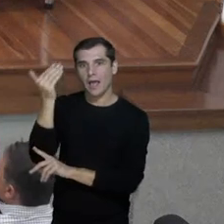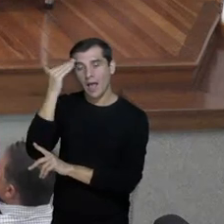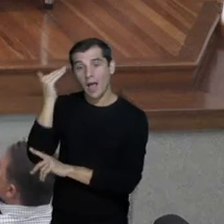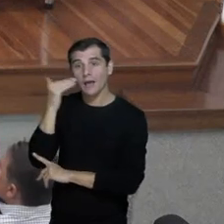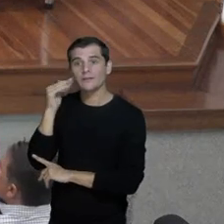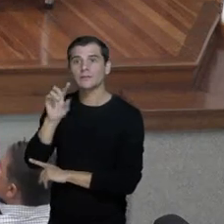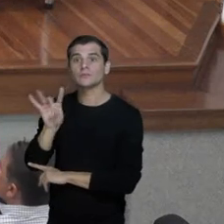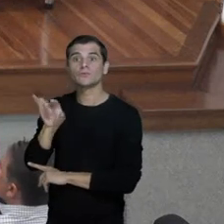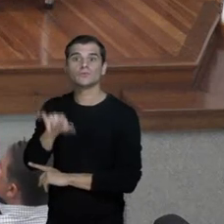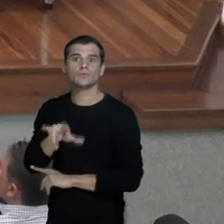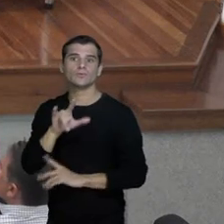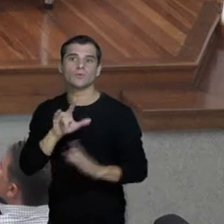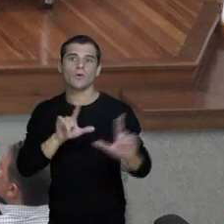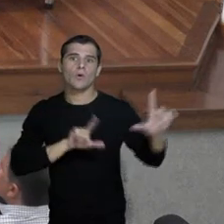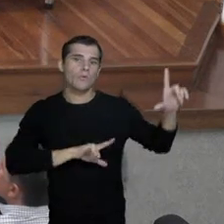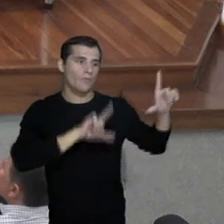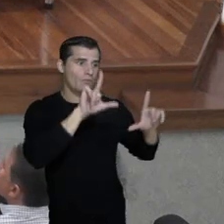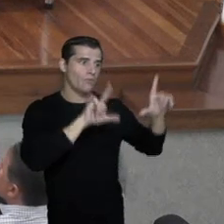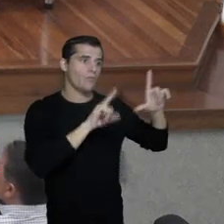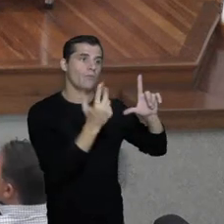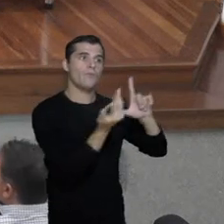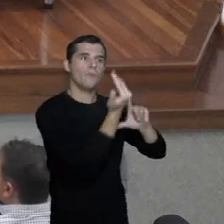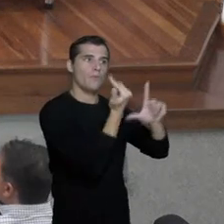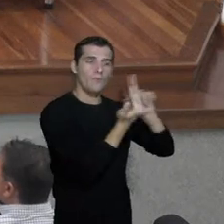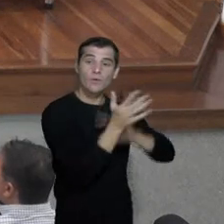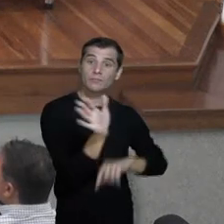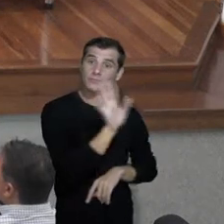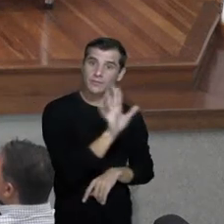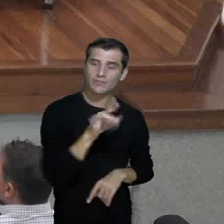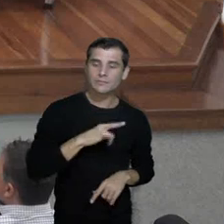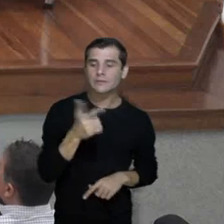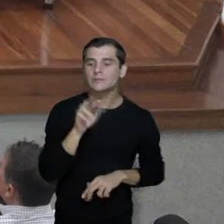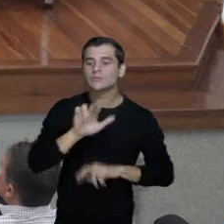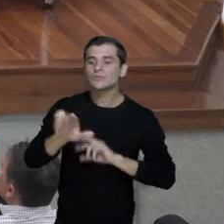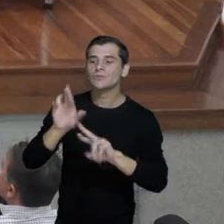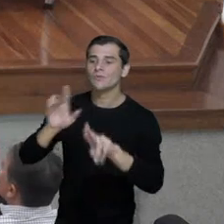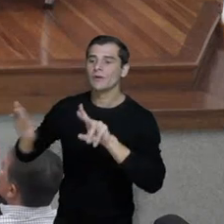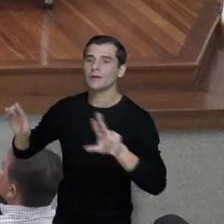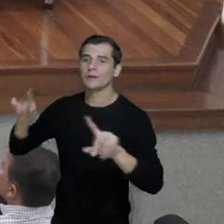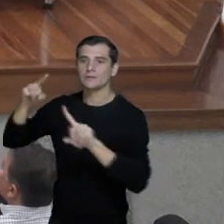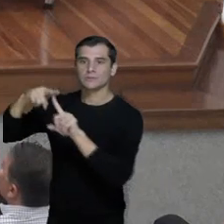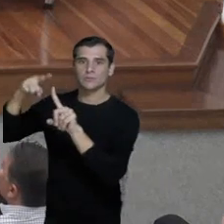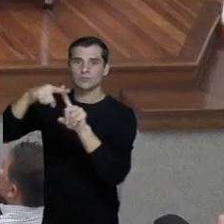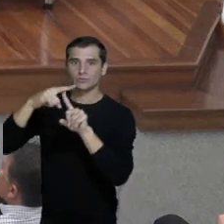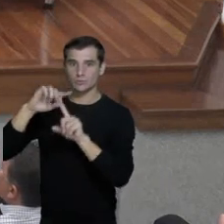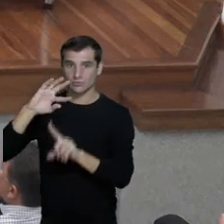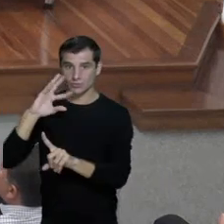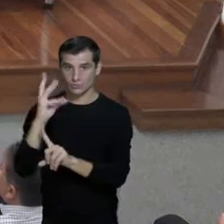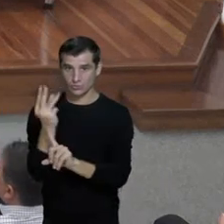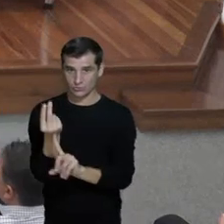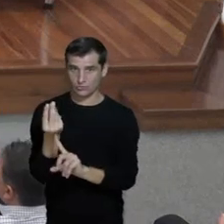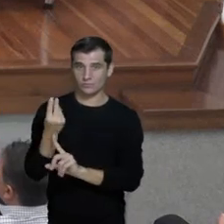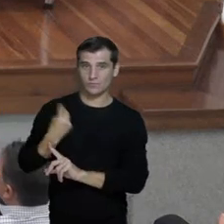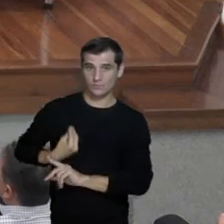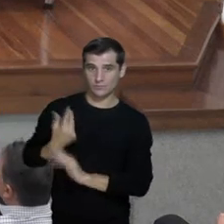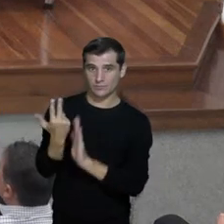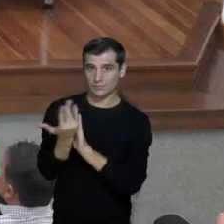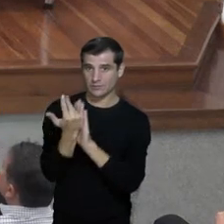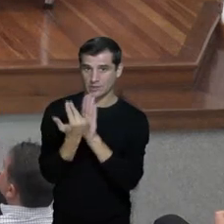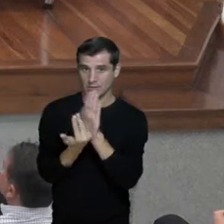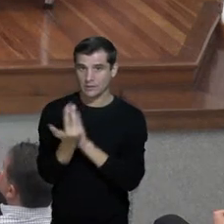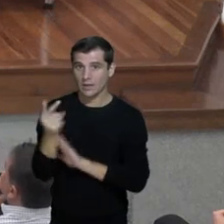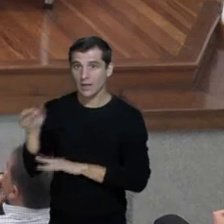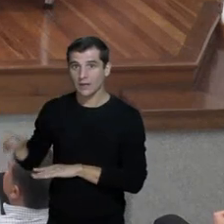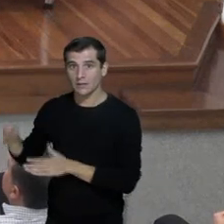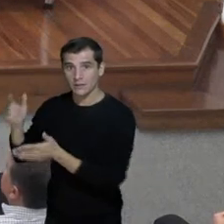eu comecei a entender que eu queria democratizar meu trabalho queria que ele tivesse acesso a outras pessoas nunca tinha feito isso aí desenhei coleções